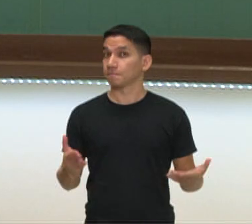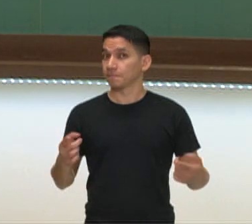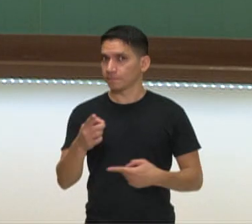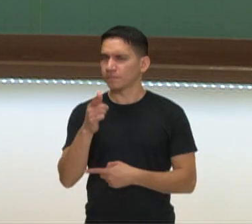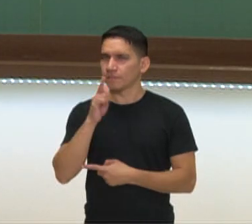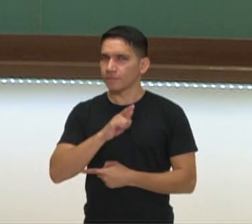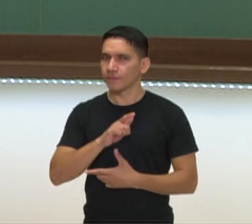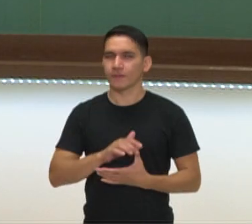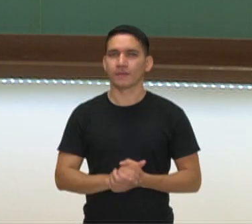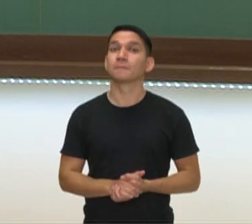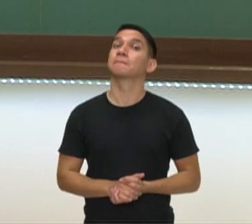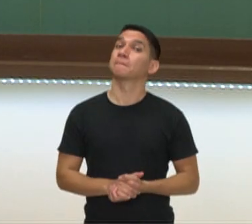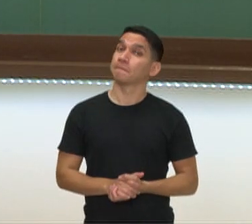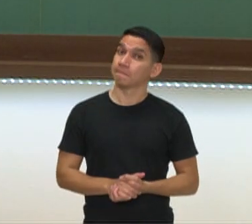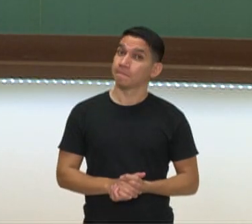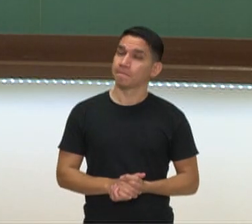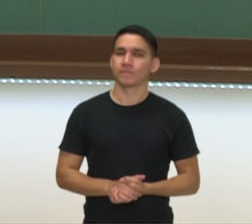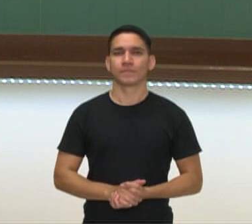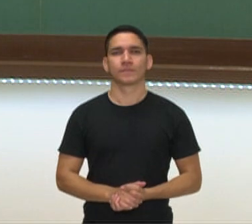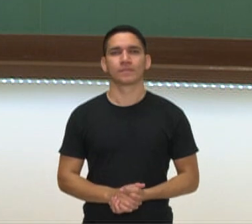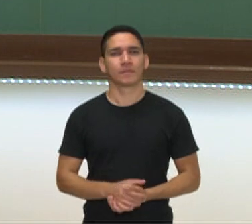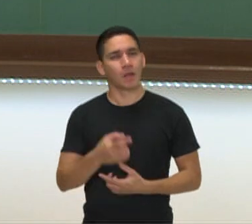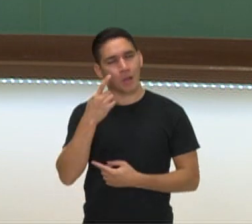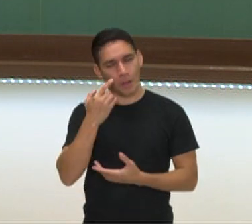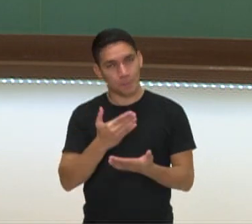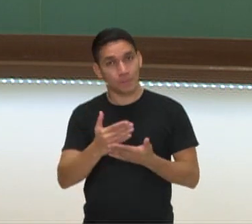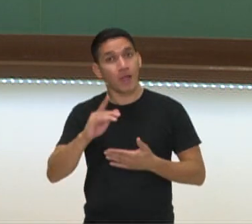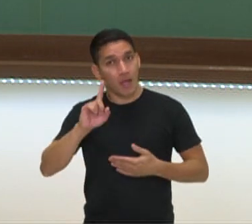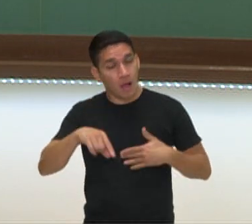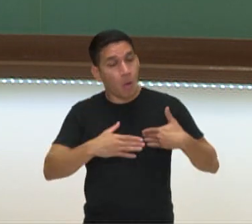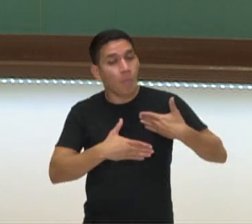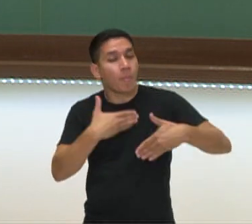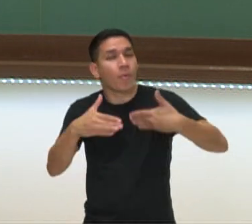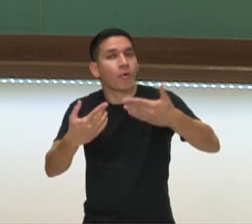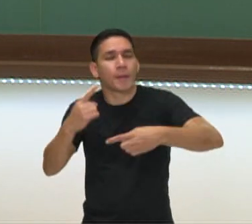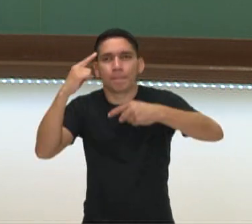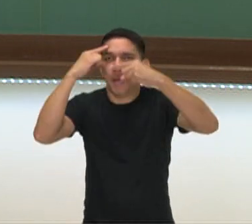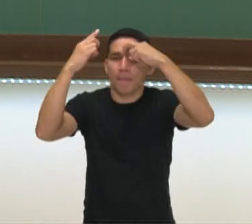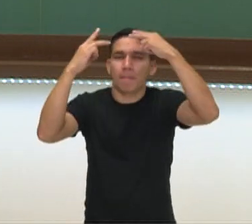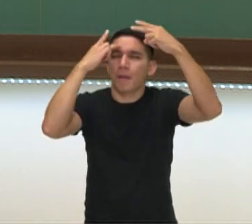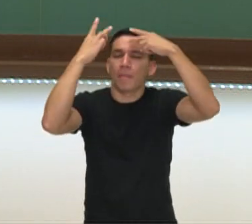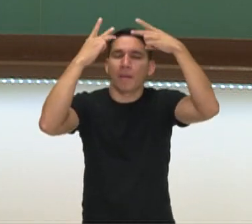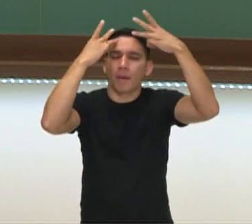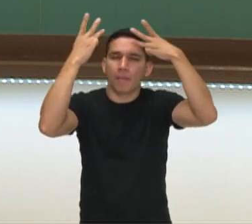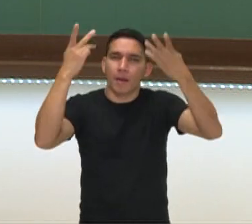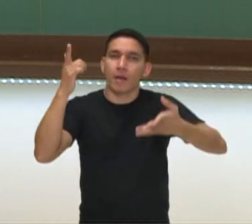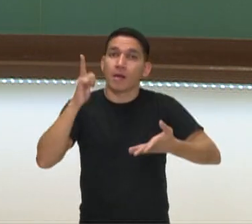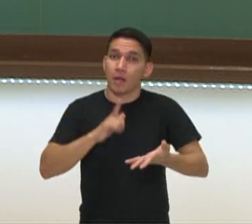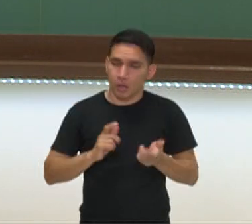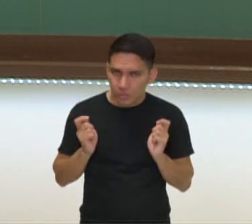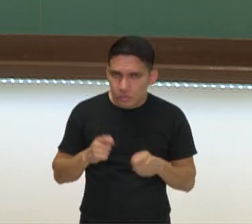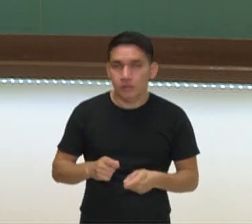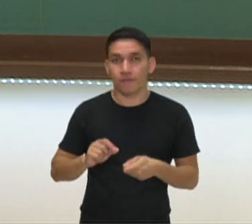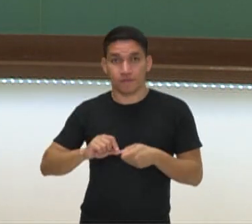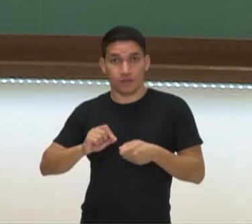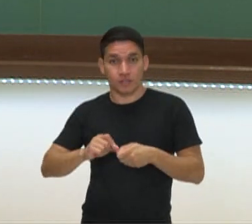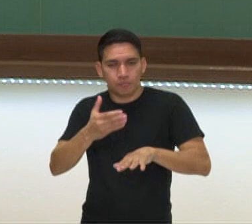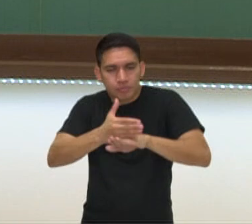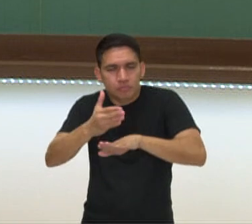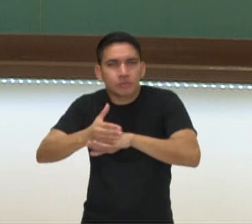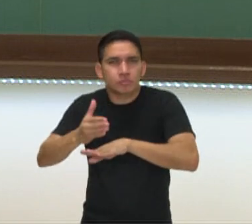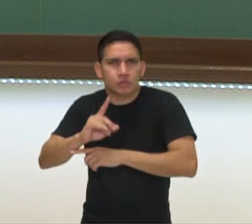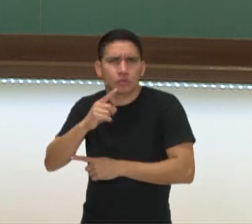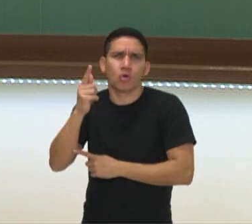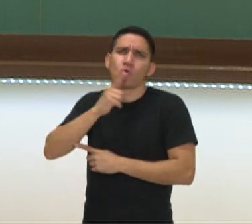E daí, conseguiu? Vamos lá, é um processo de ideias que tem que ser colocadas em práticas para que a gente